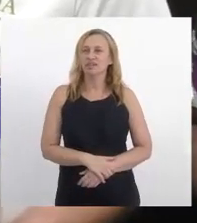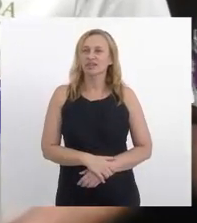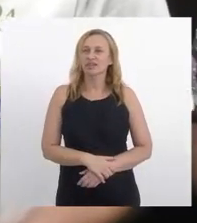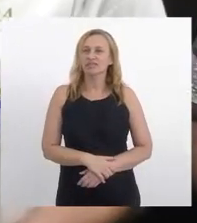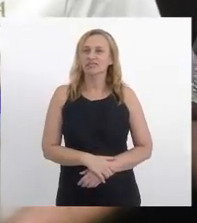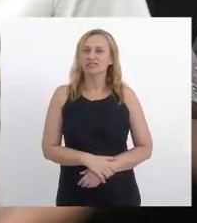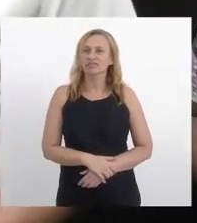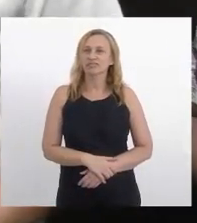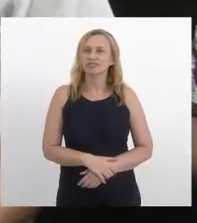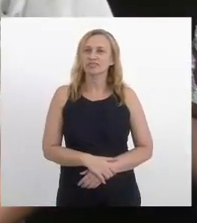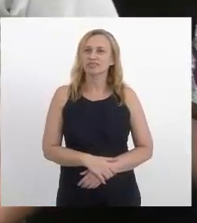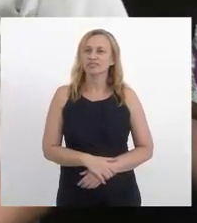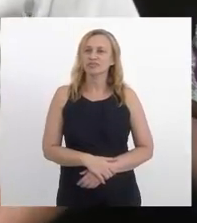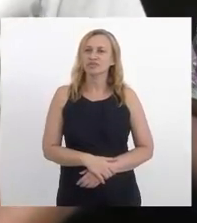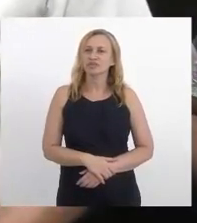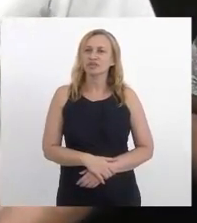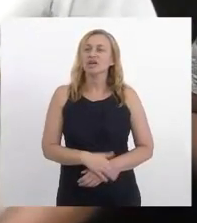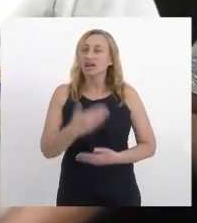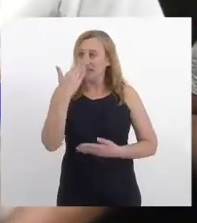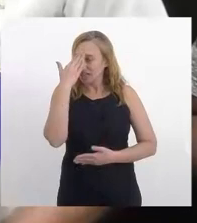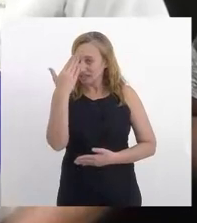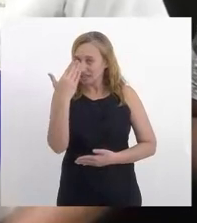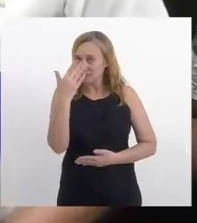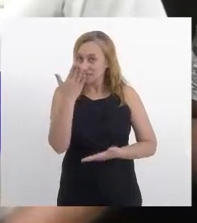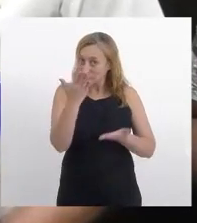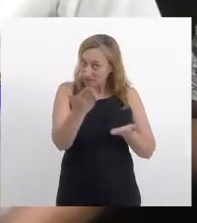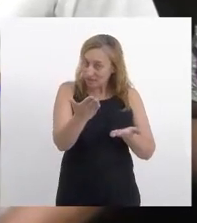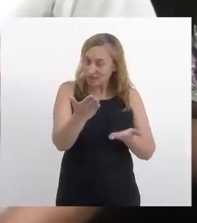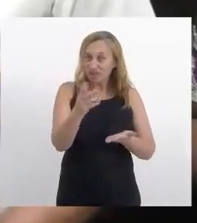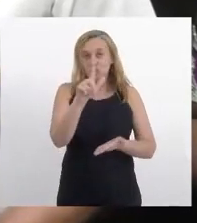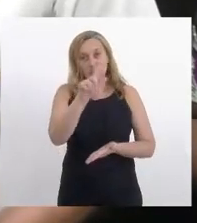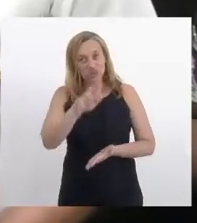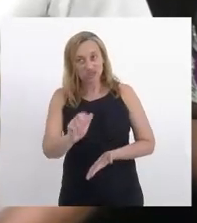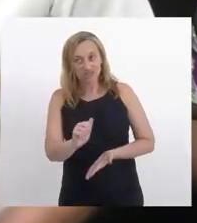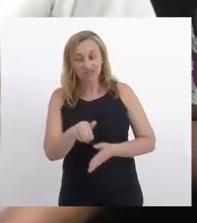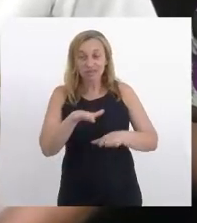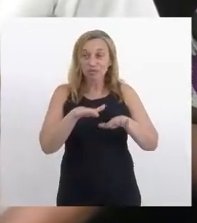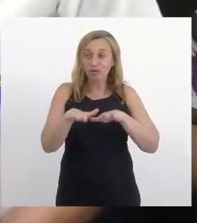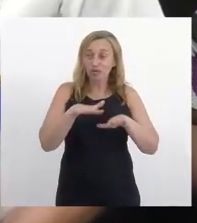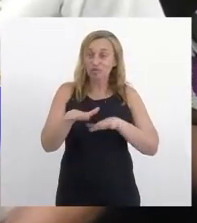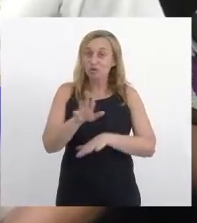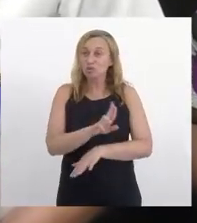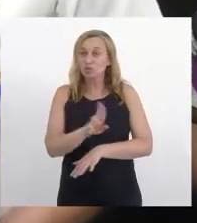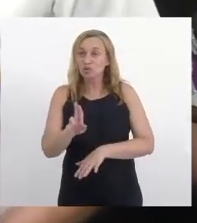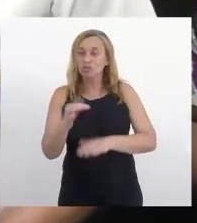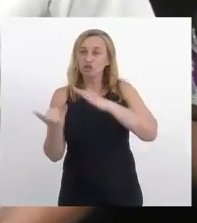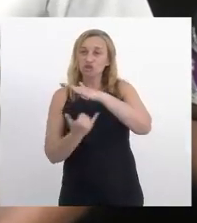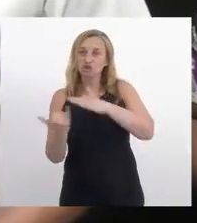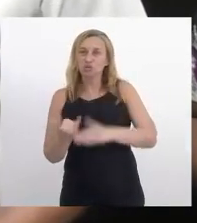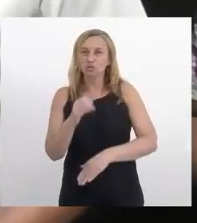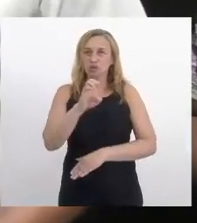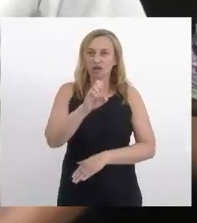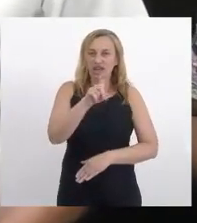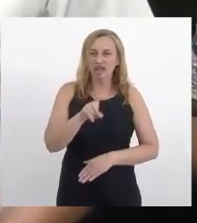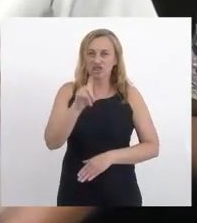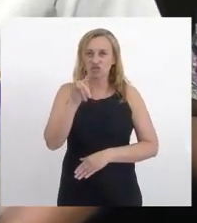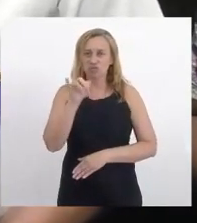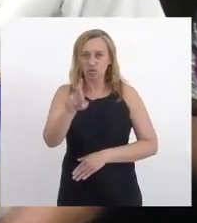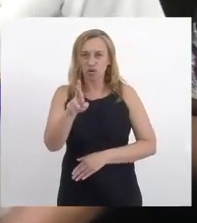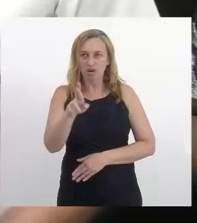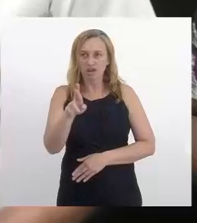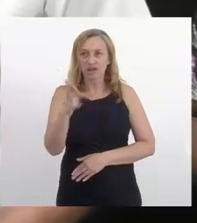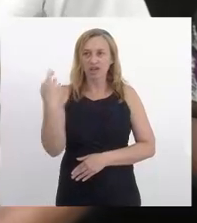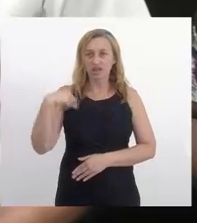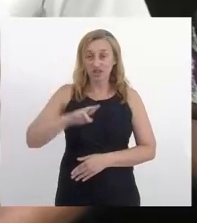Eu, em nome do Muda, né, agradeço a ti, Luzia, e esse movimento chamado Instituto Expo Religião,